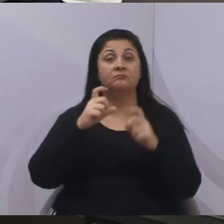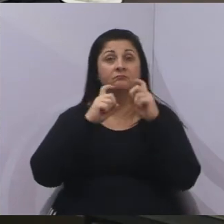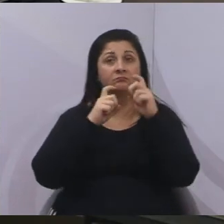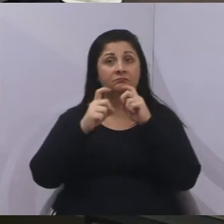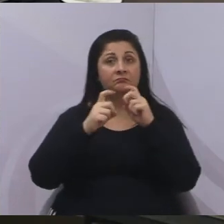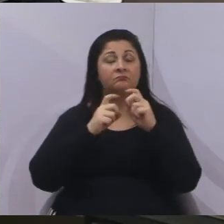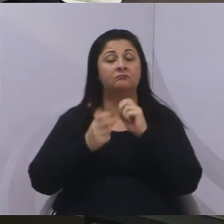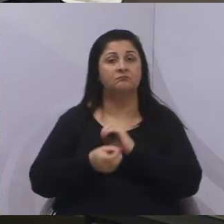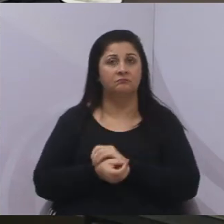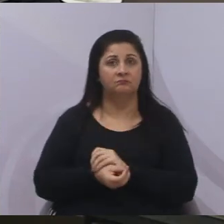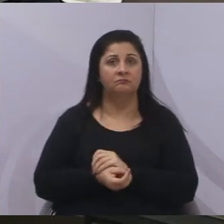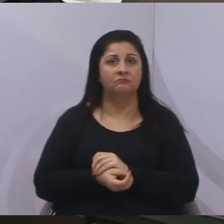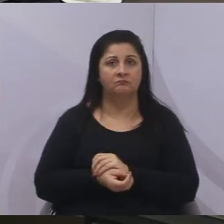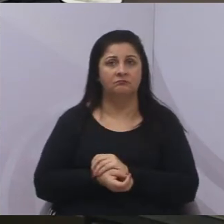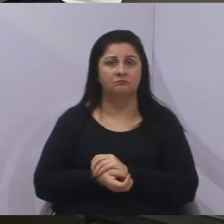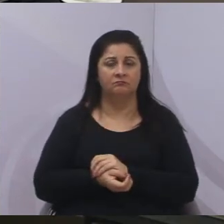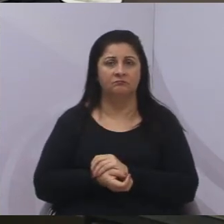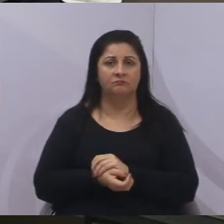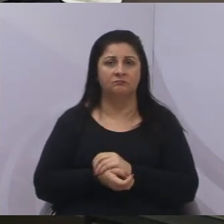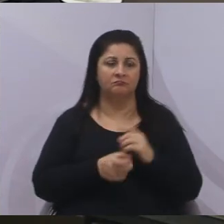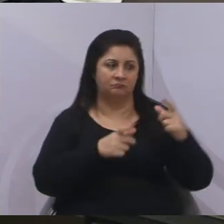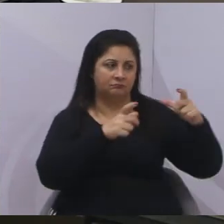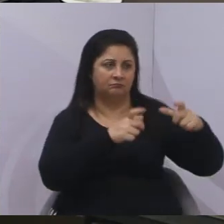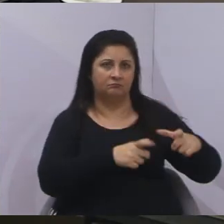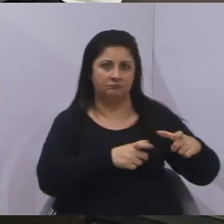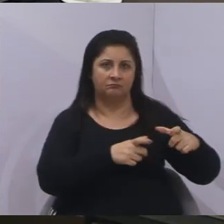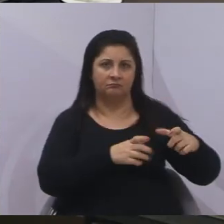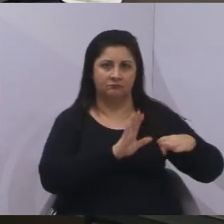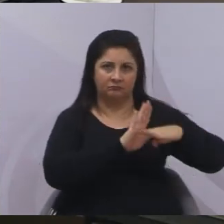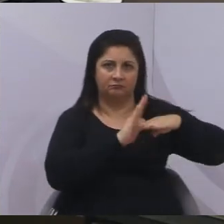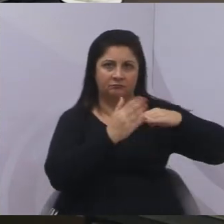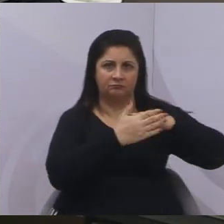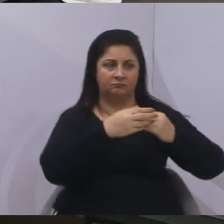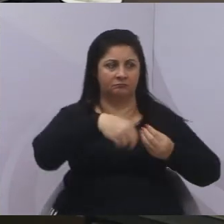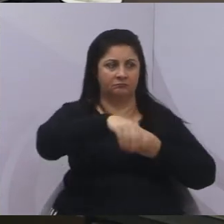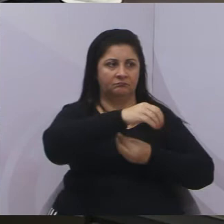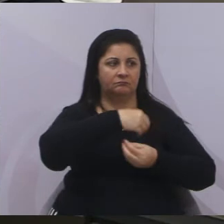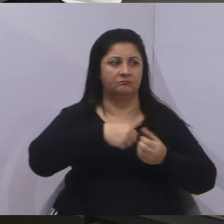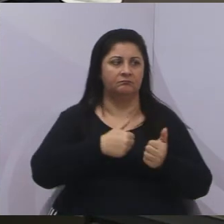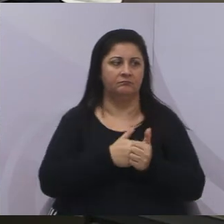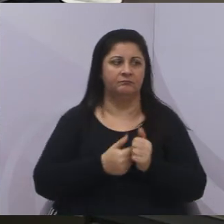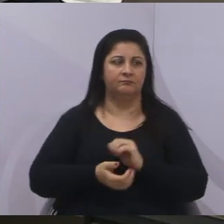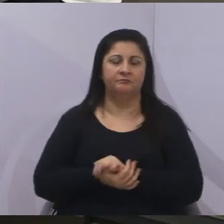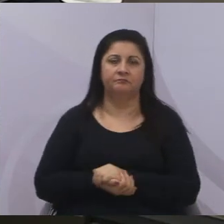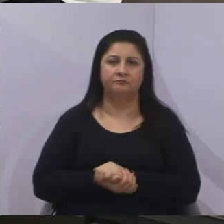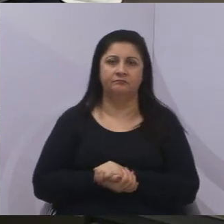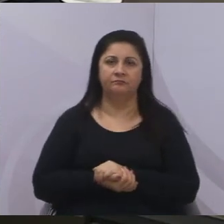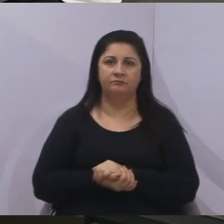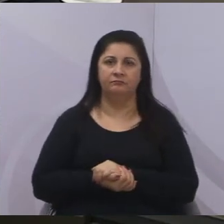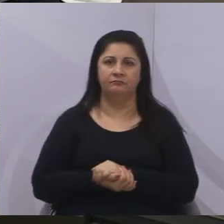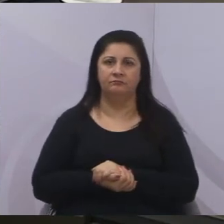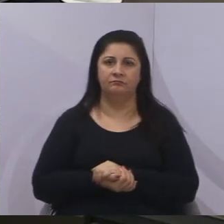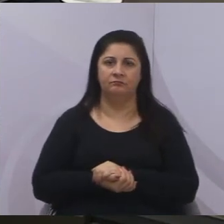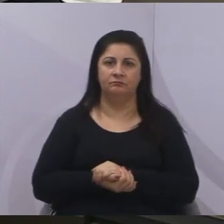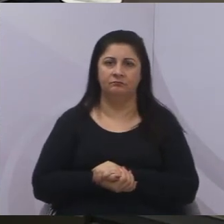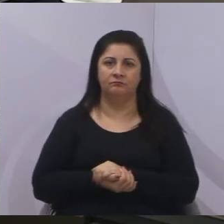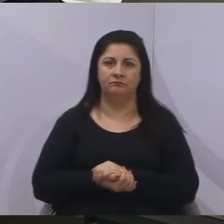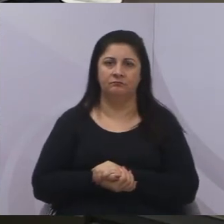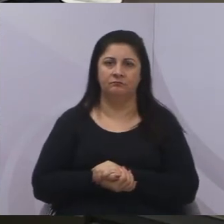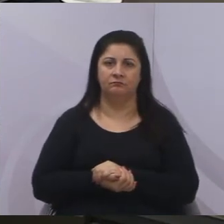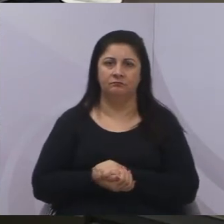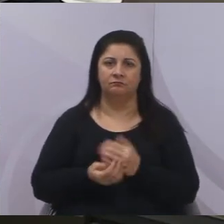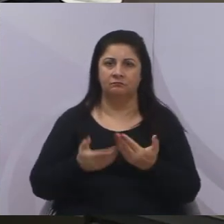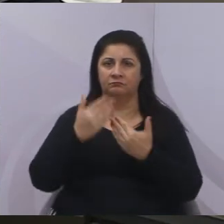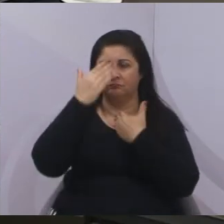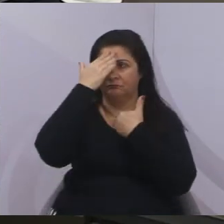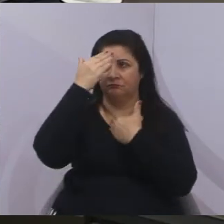pessoal da região oeste da cidade, com a participação do Mazinho. Quero muito agradecer a colaboração que ele tem nos